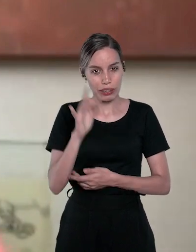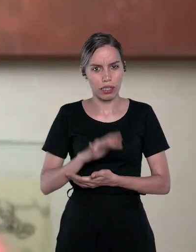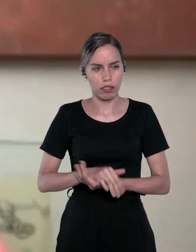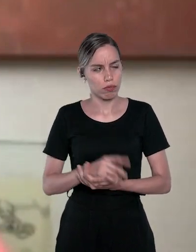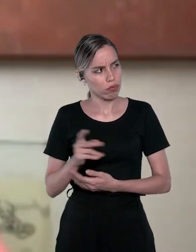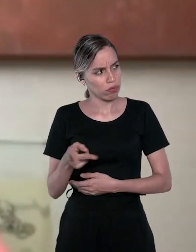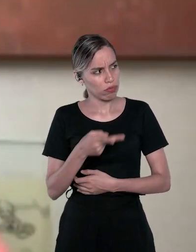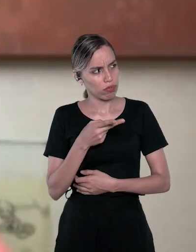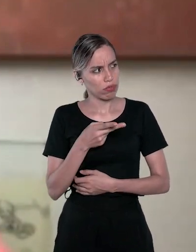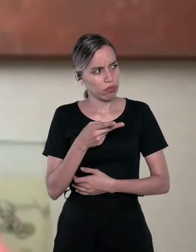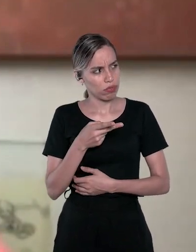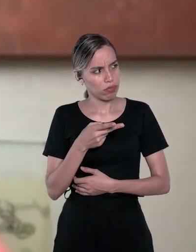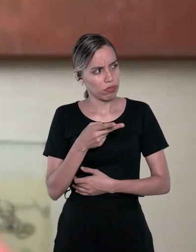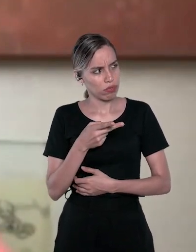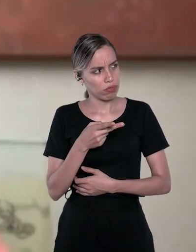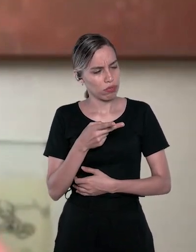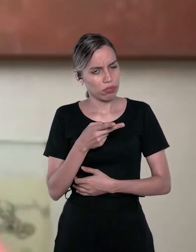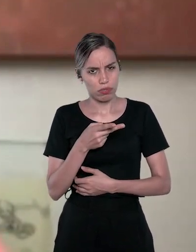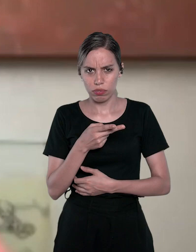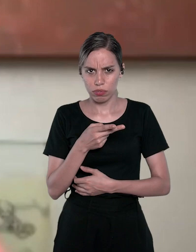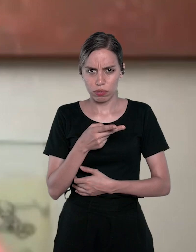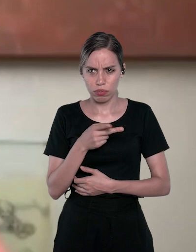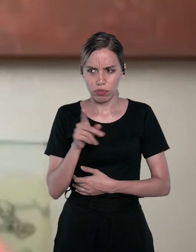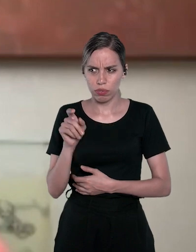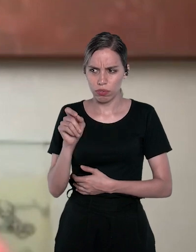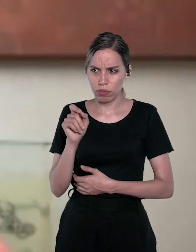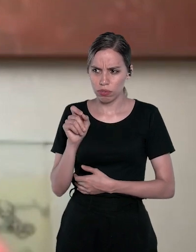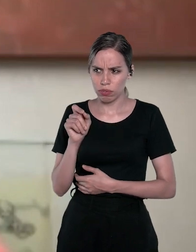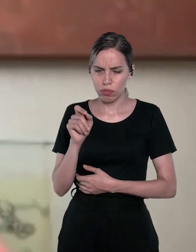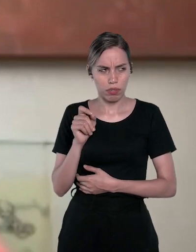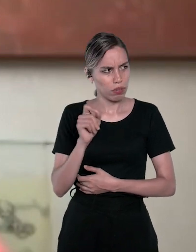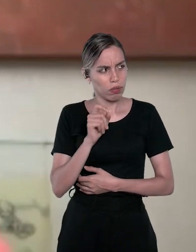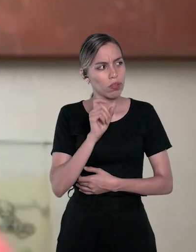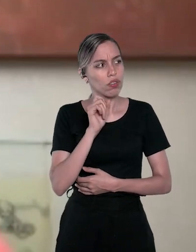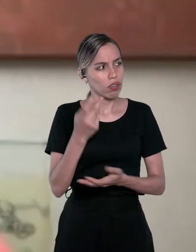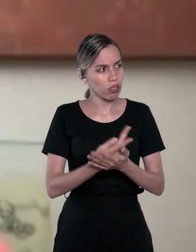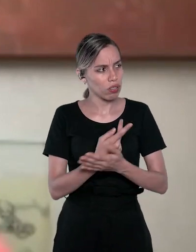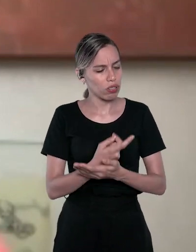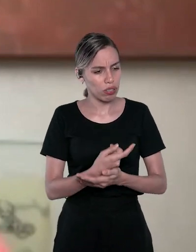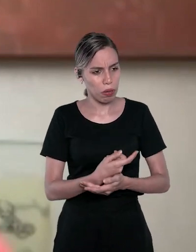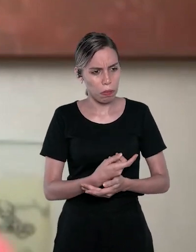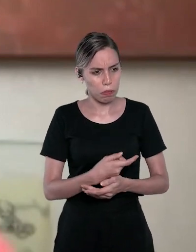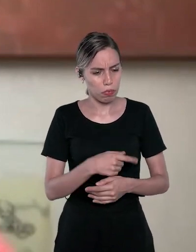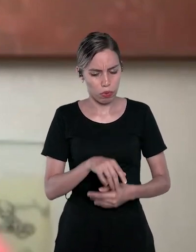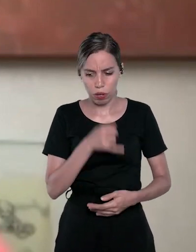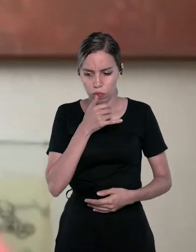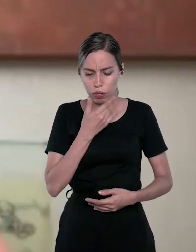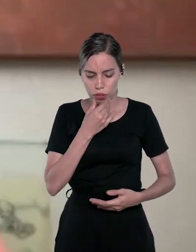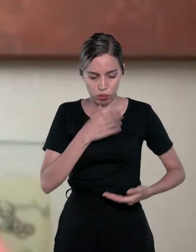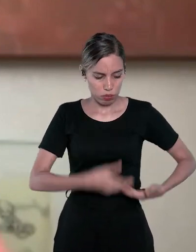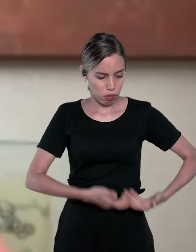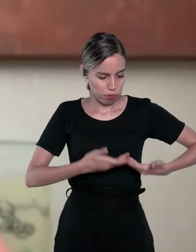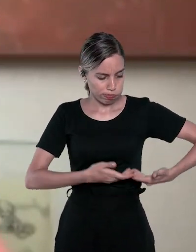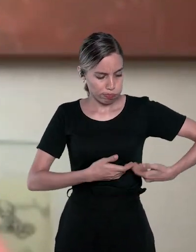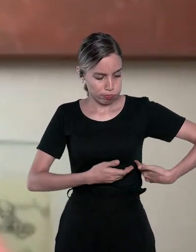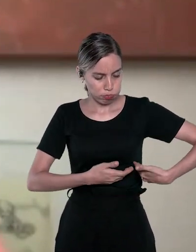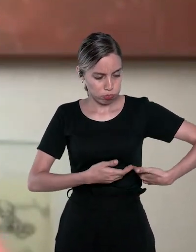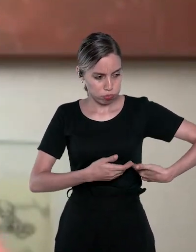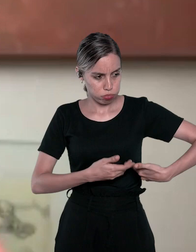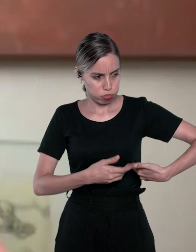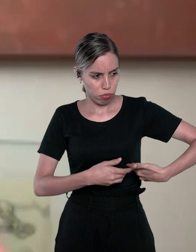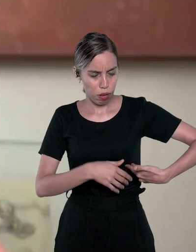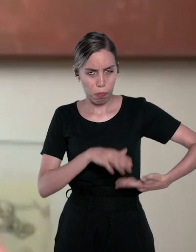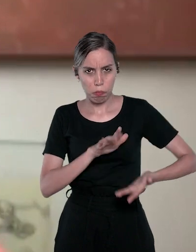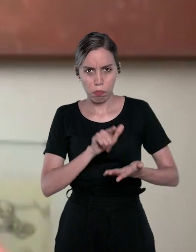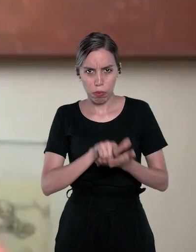uma pilha de papel meio embolado, assim, com textos dele e tal. E eu fui conversando, na